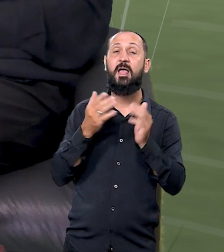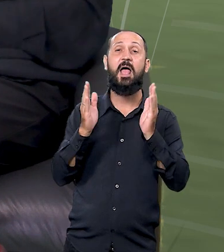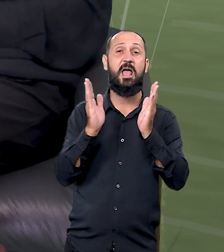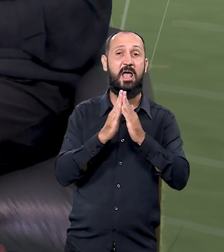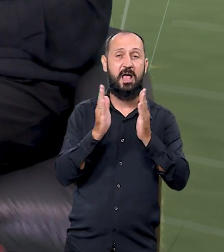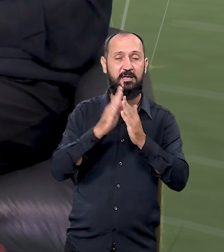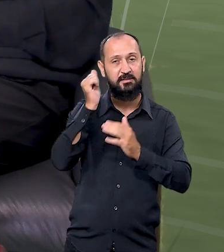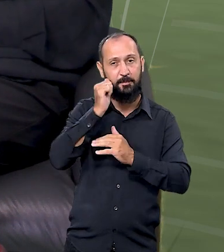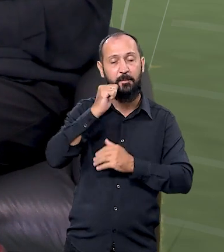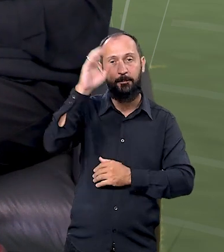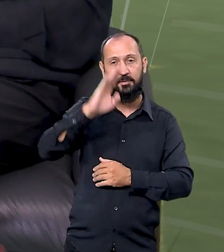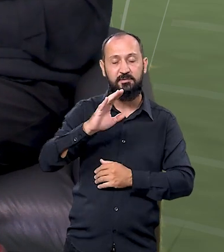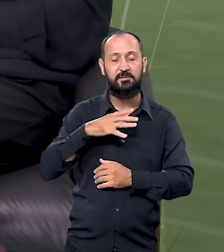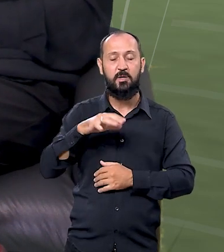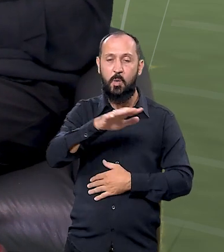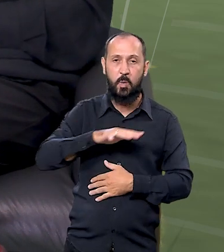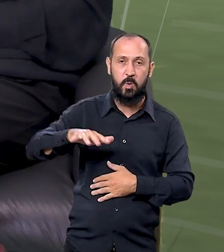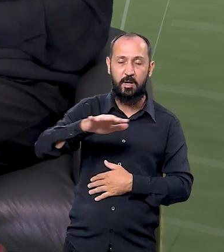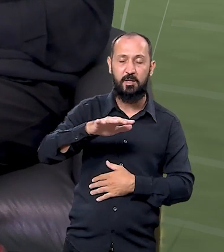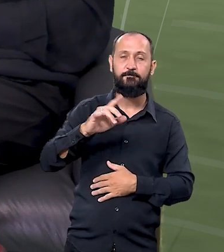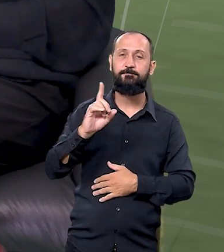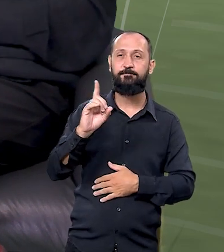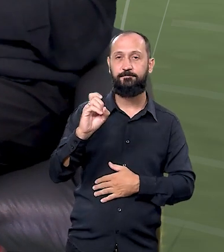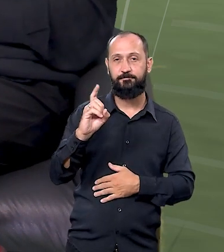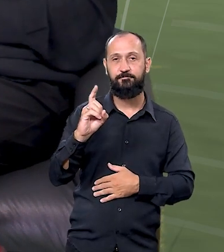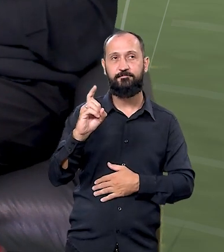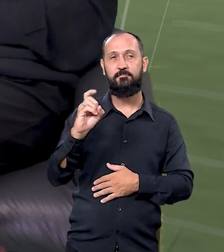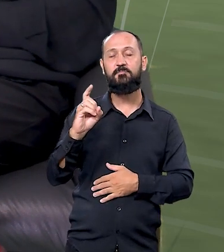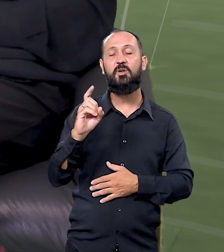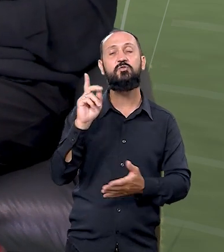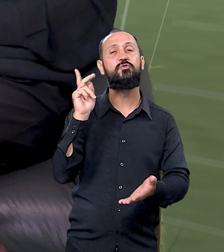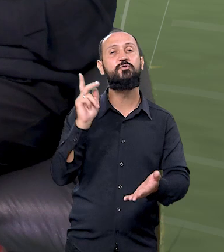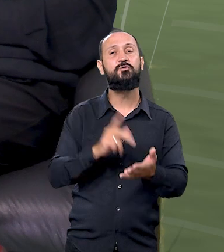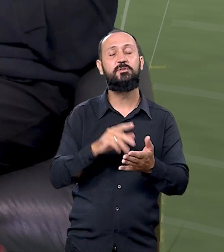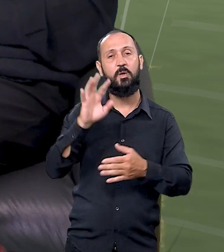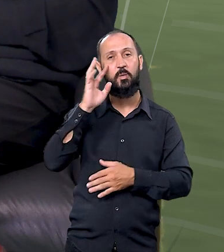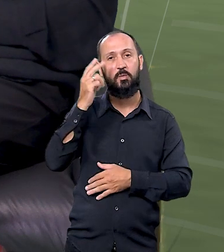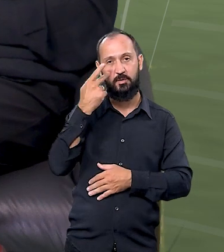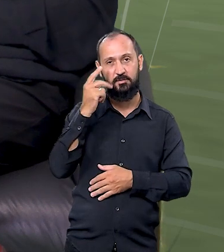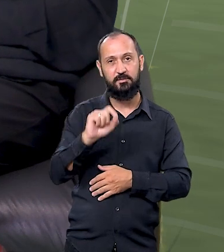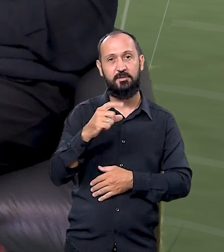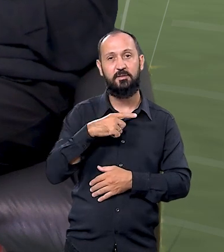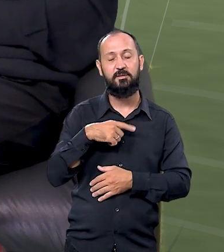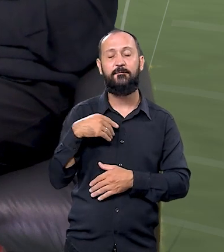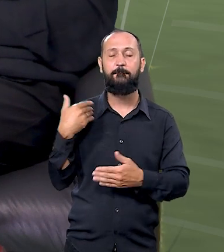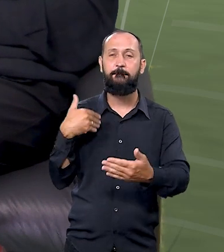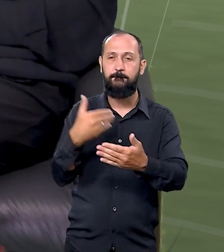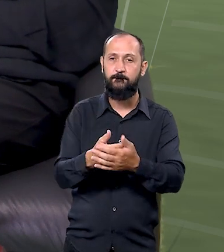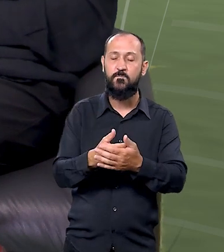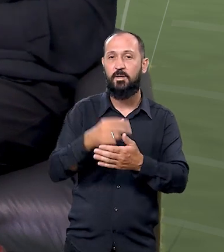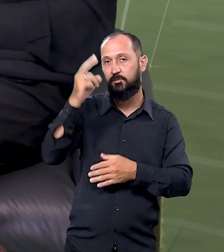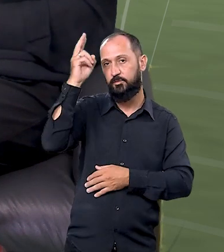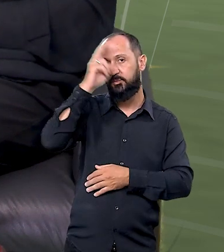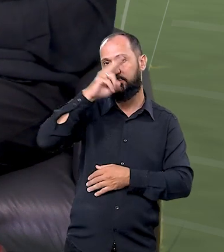em Dourados é de fato o reconhecimento de que há uma demanda histórica naquela região,